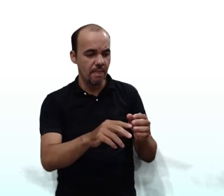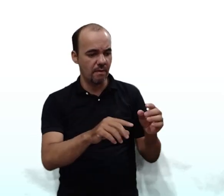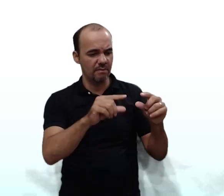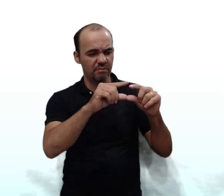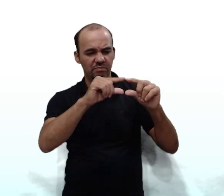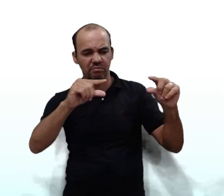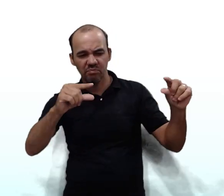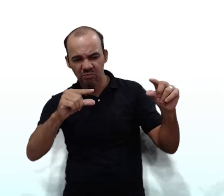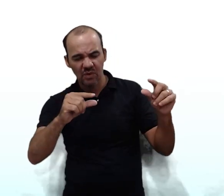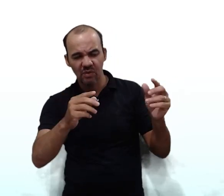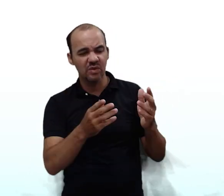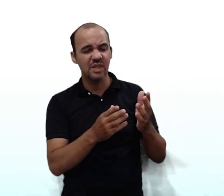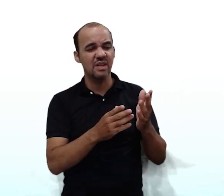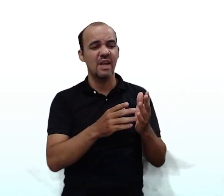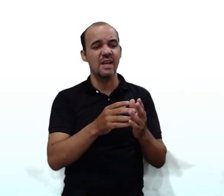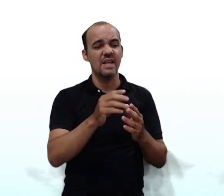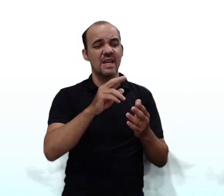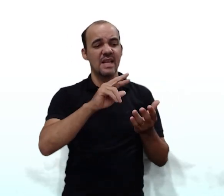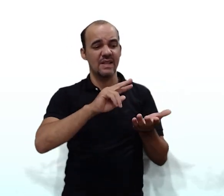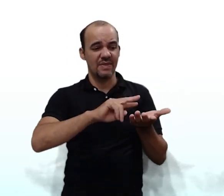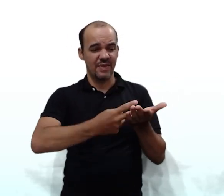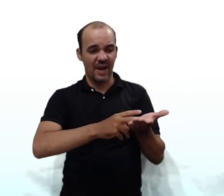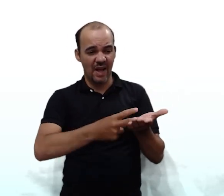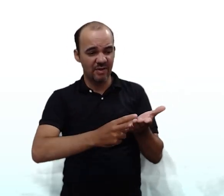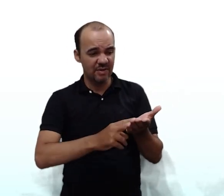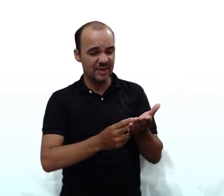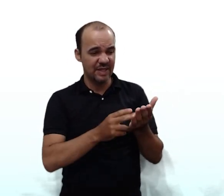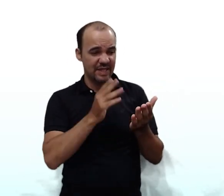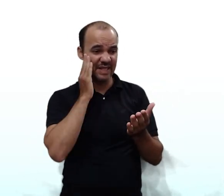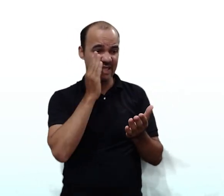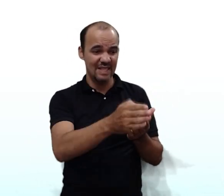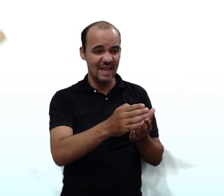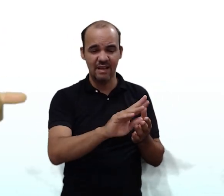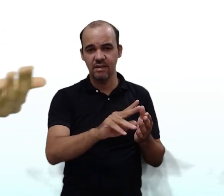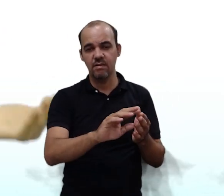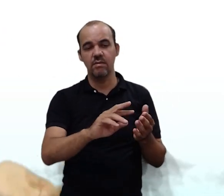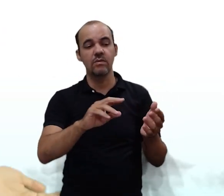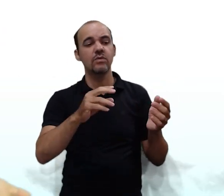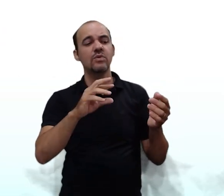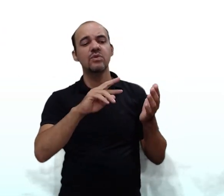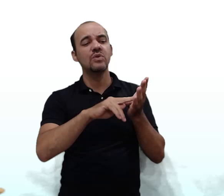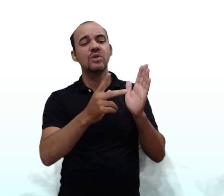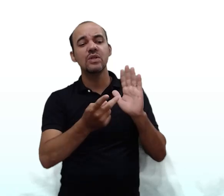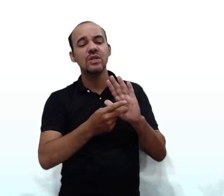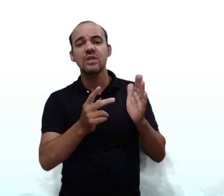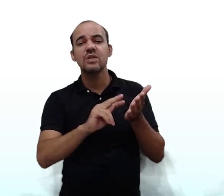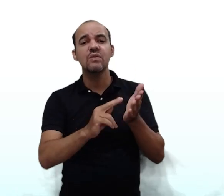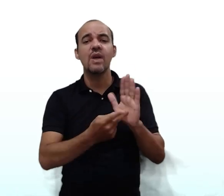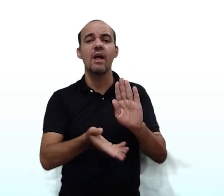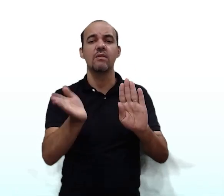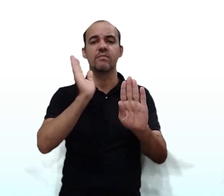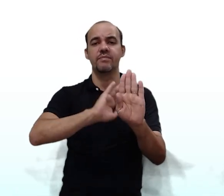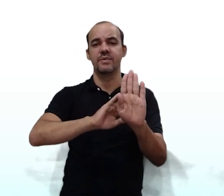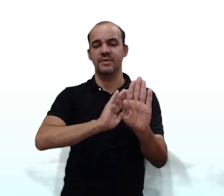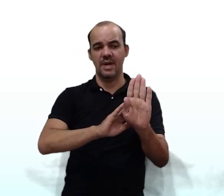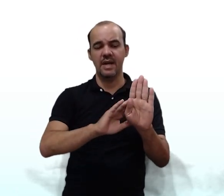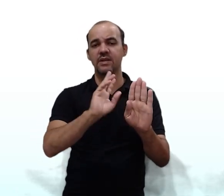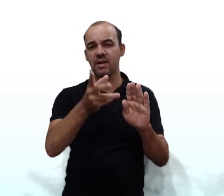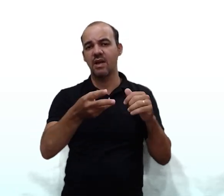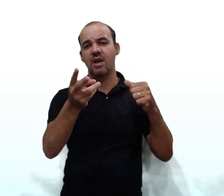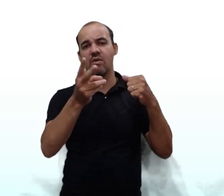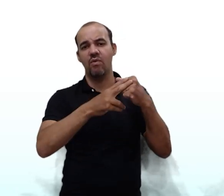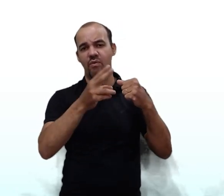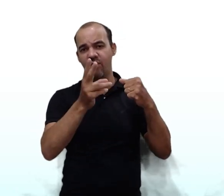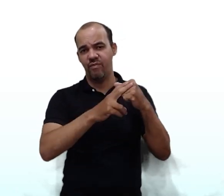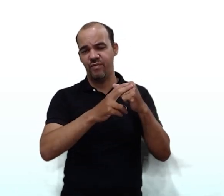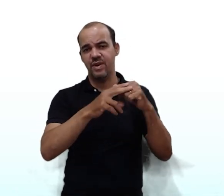muito sentido para você. Então a ideia geral do phrasal verb, ou dos phrasal verbs no plural, é justamente essa. É